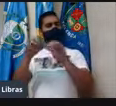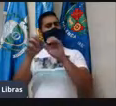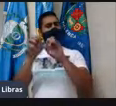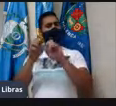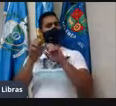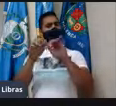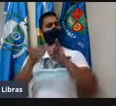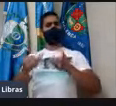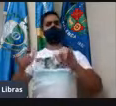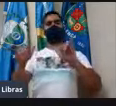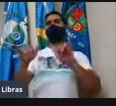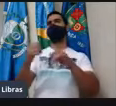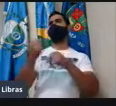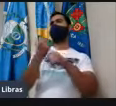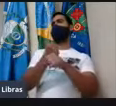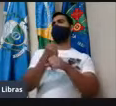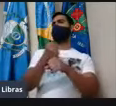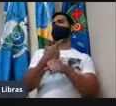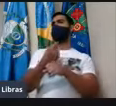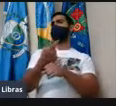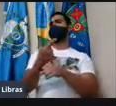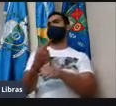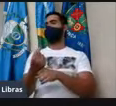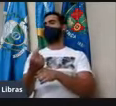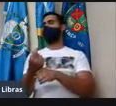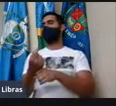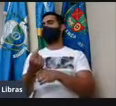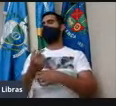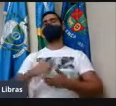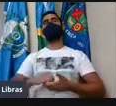sobre o exercício de 2020, até